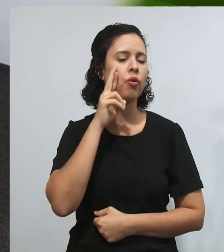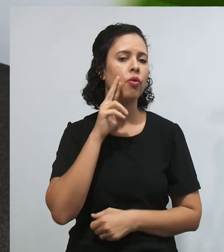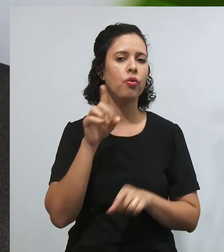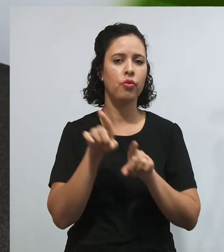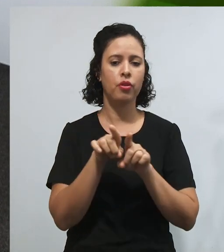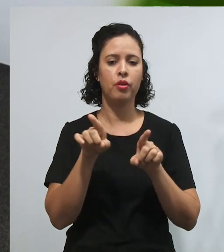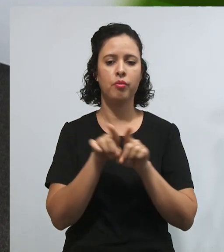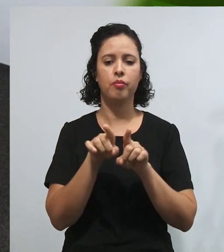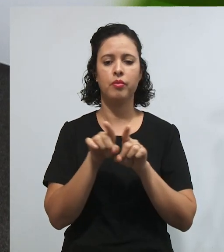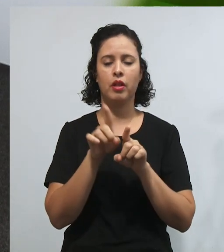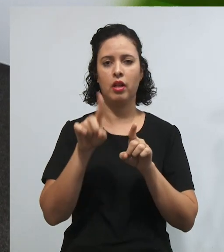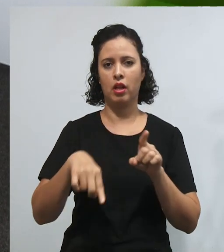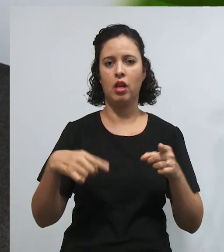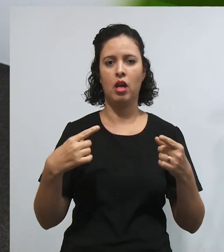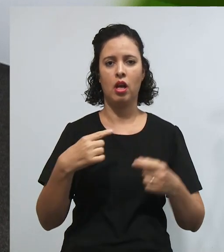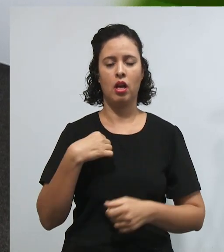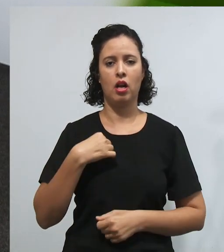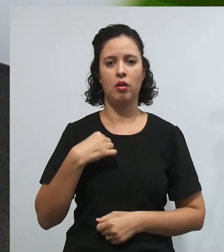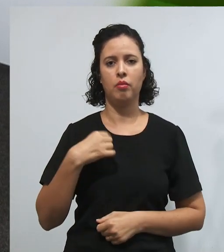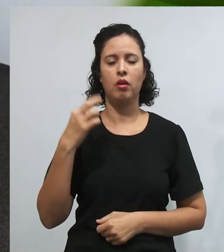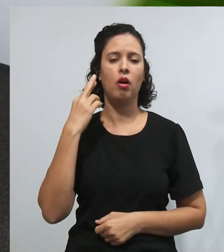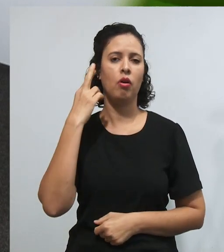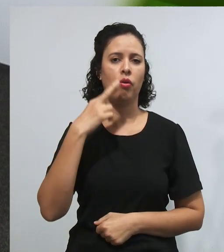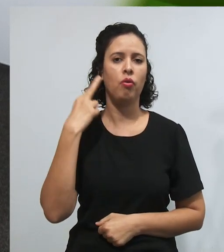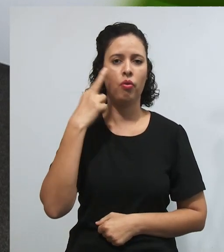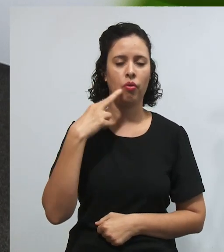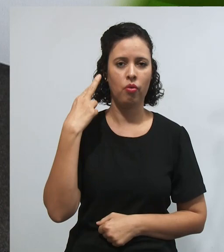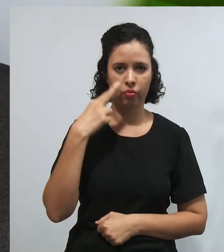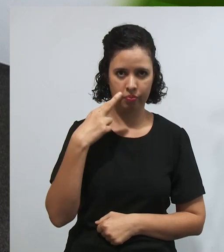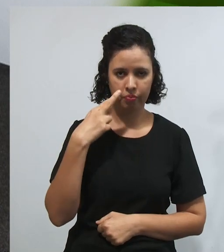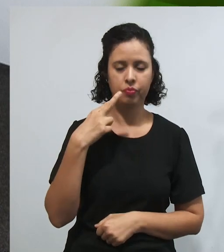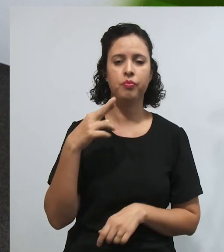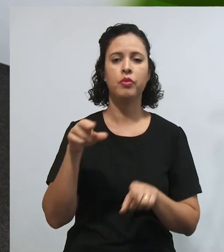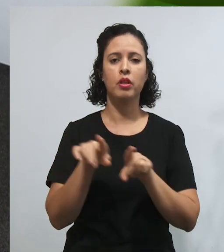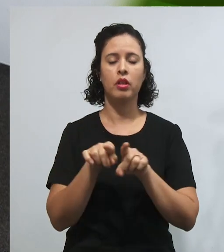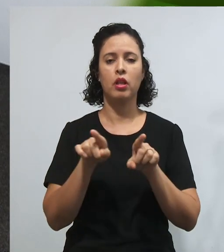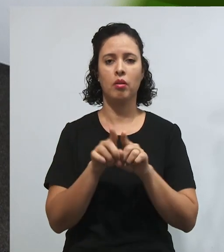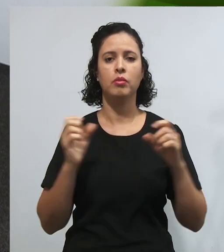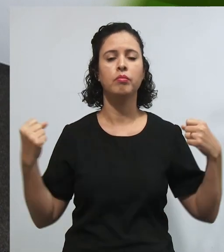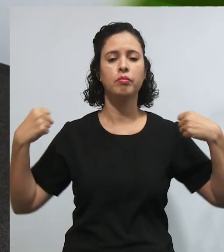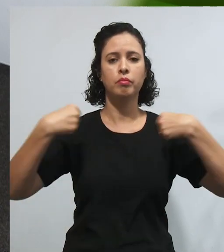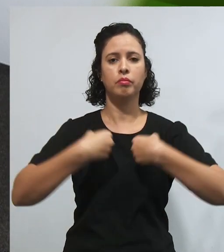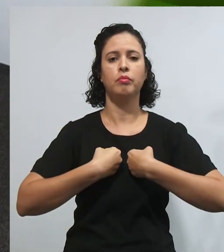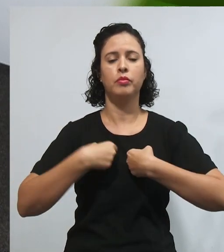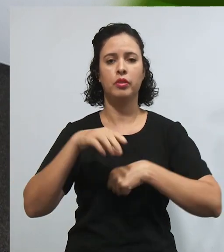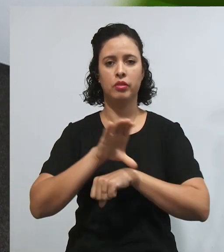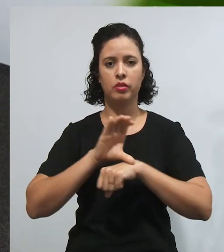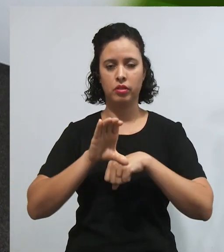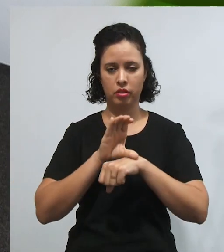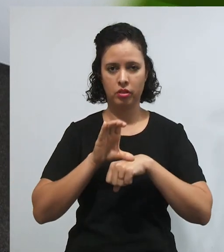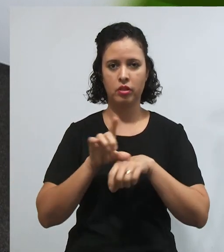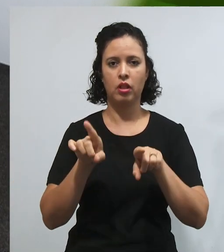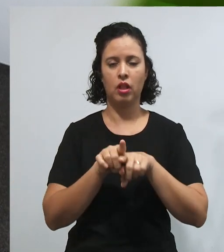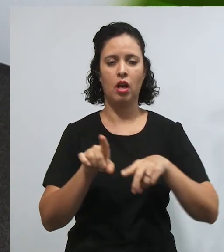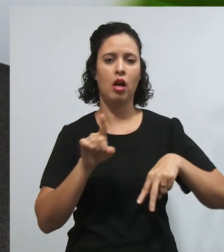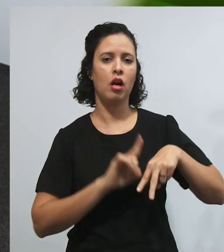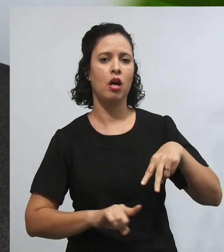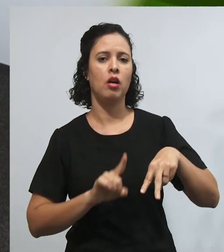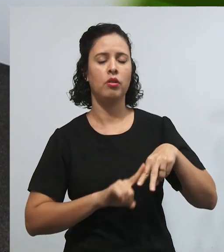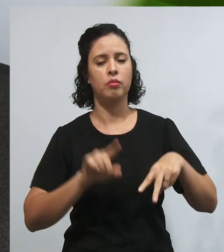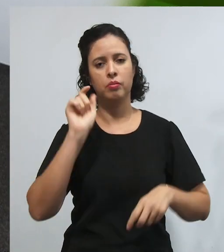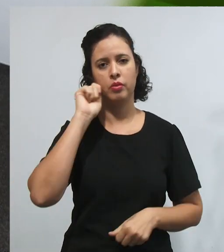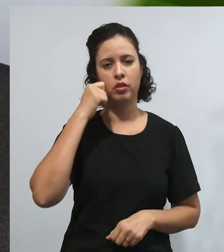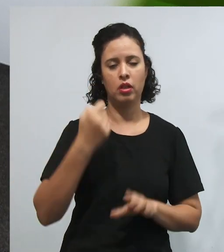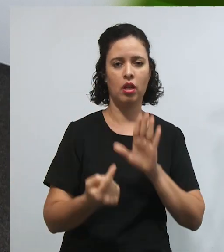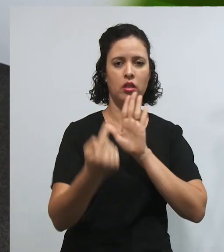também uma camisa rosa, pink, com um terninho cinza por cima e uma calça preta.